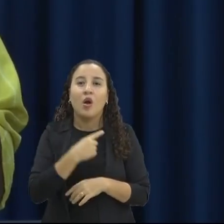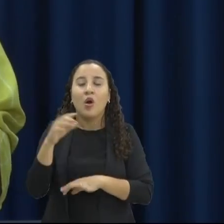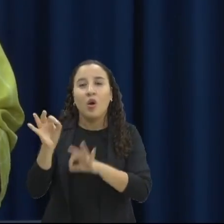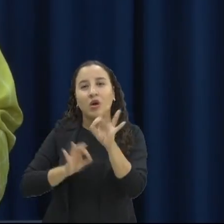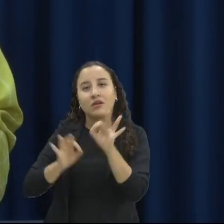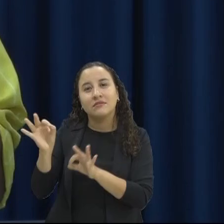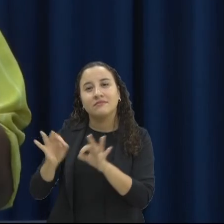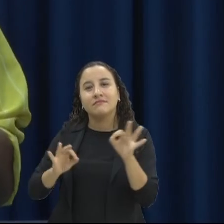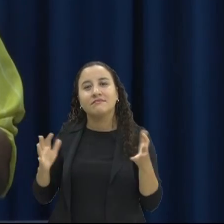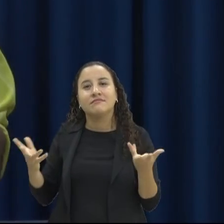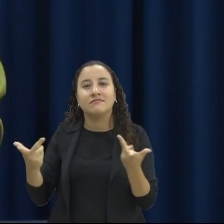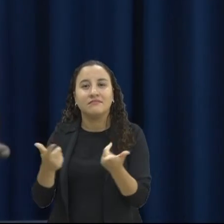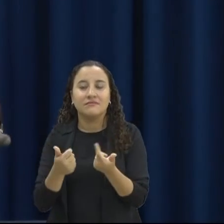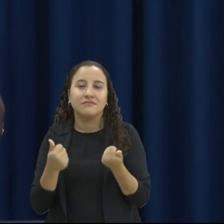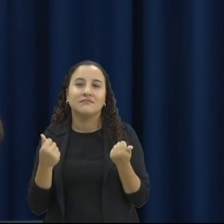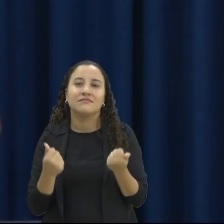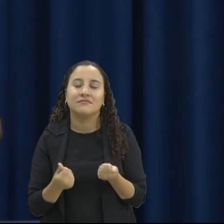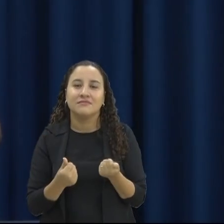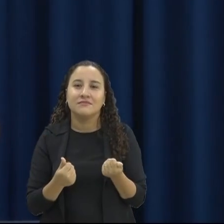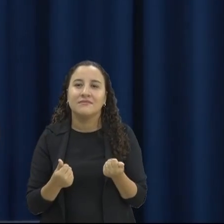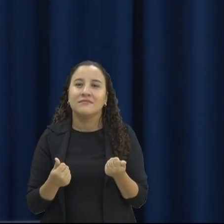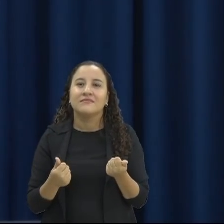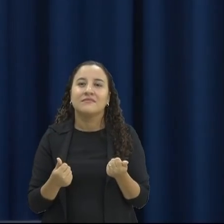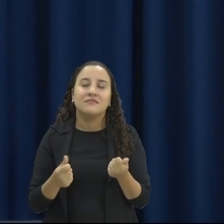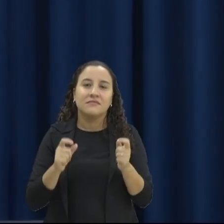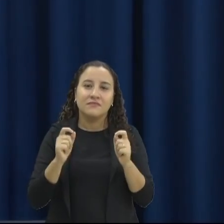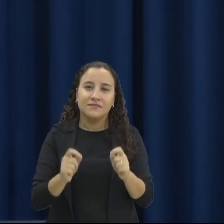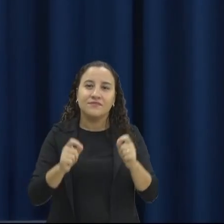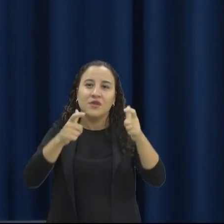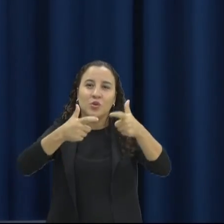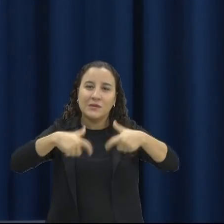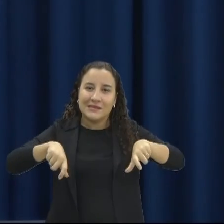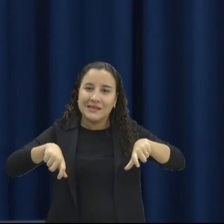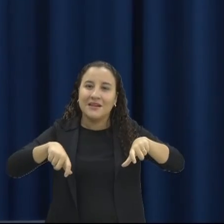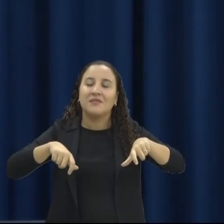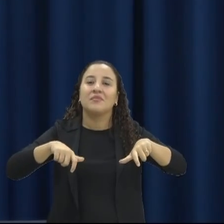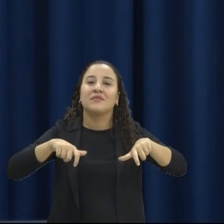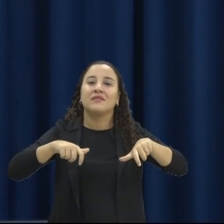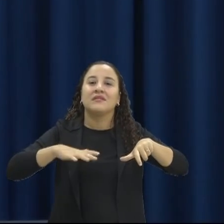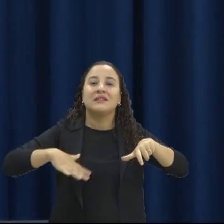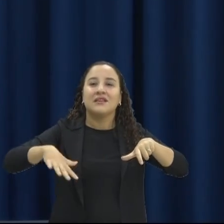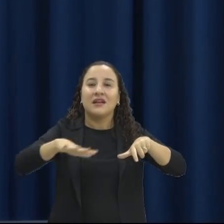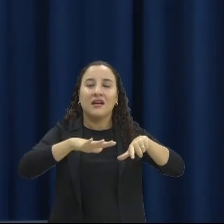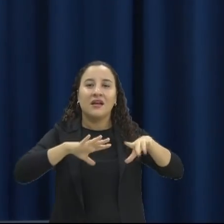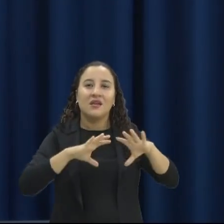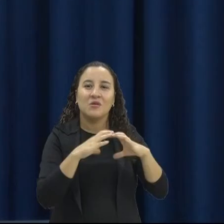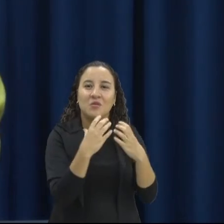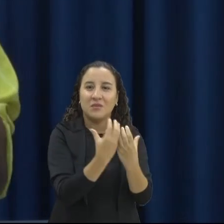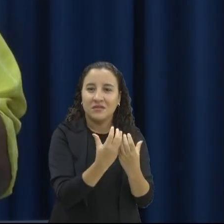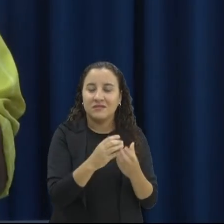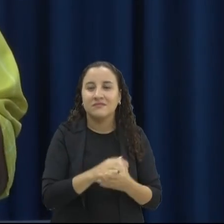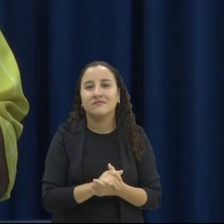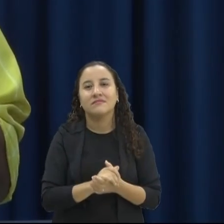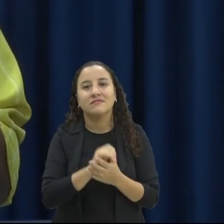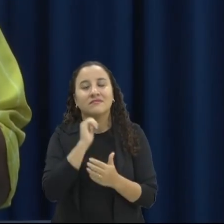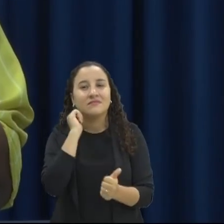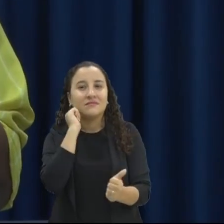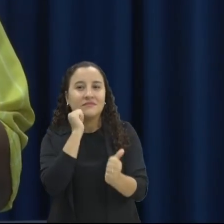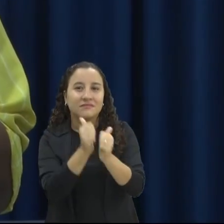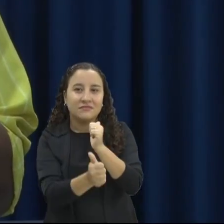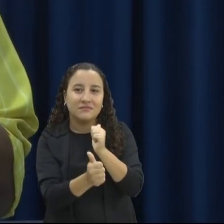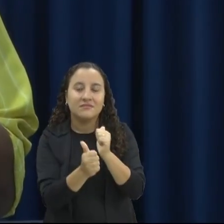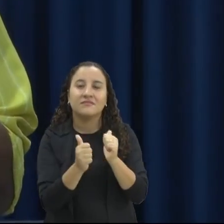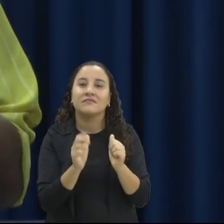organizar, qualificar os campos das comunidades. Esporte